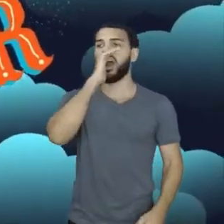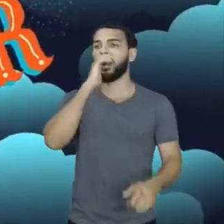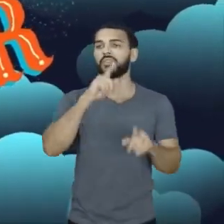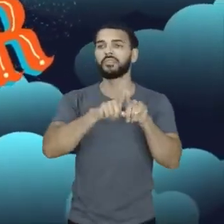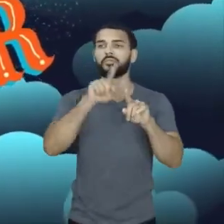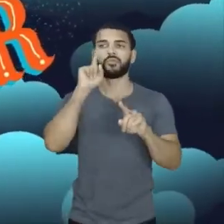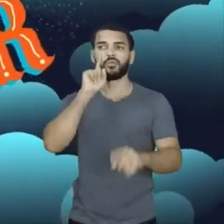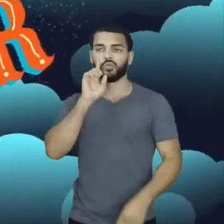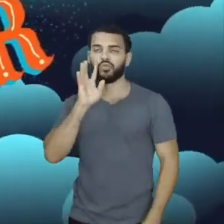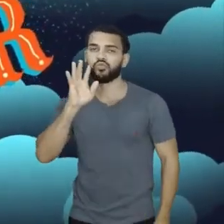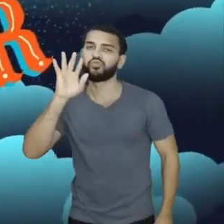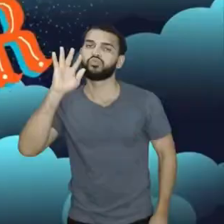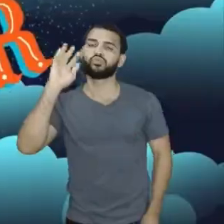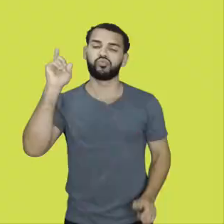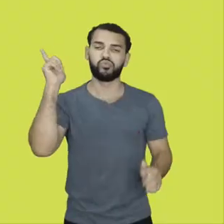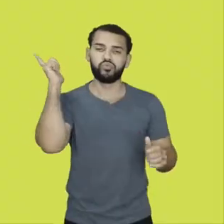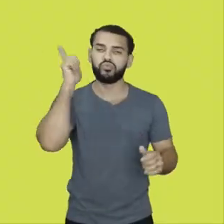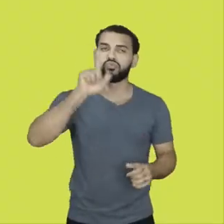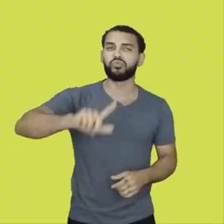viver.